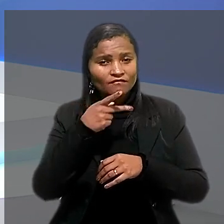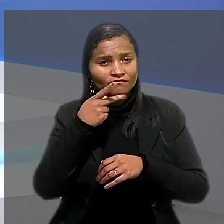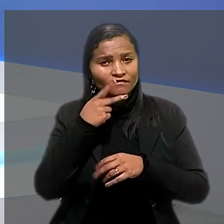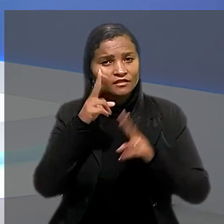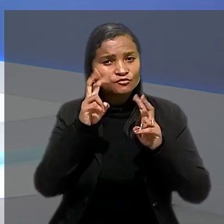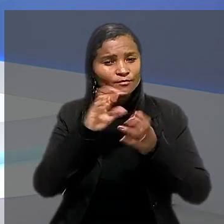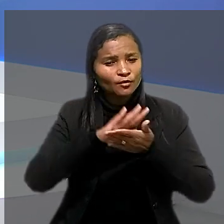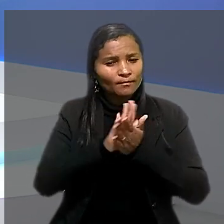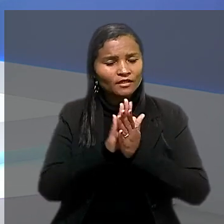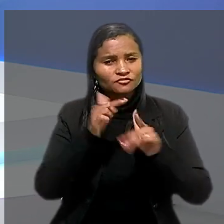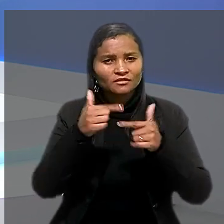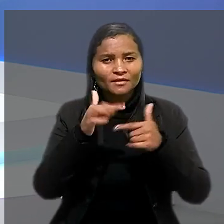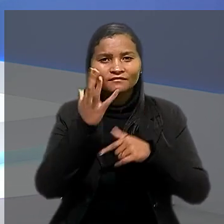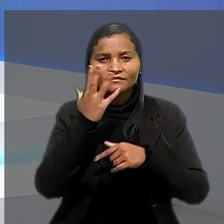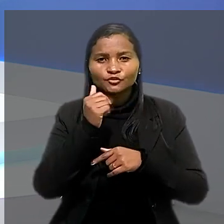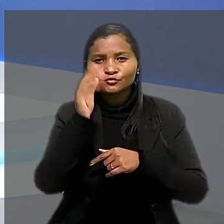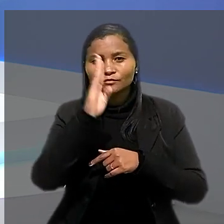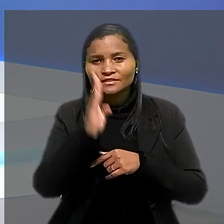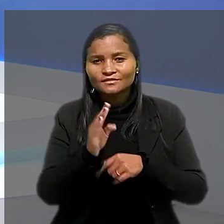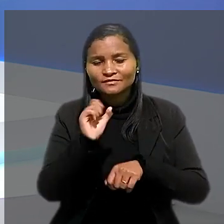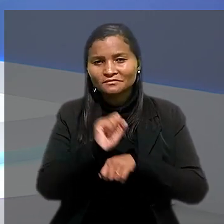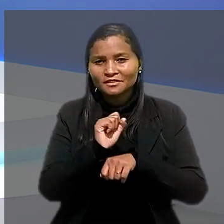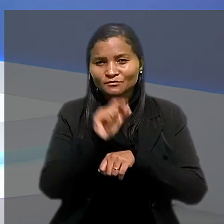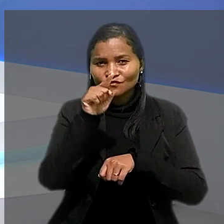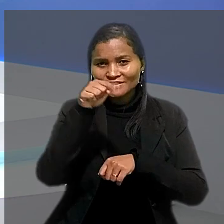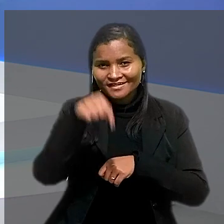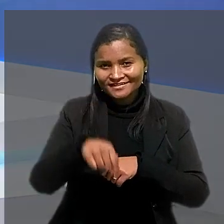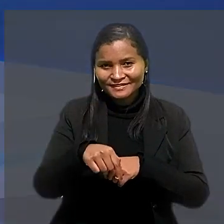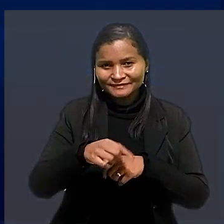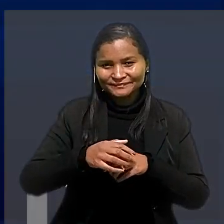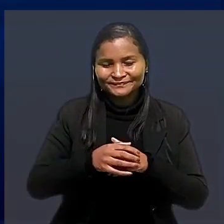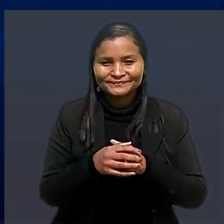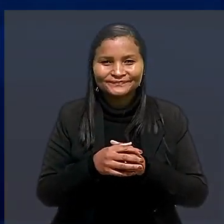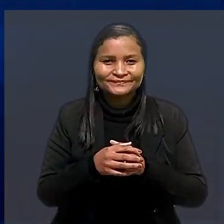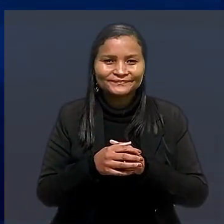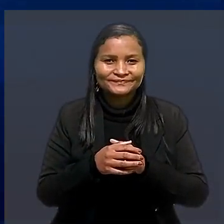sobre o combate ao trabalho infantil no Brasil. A gente te espera aqui.